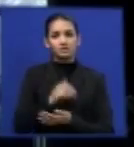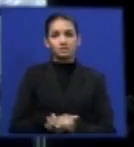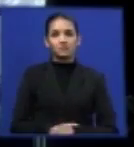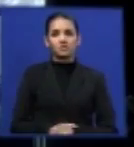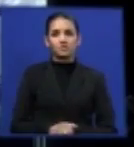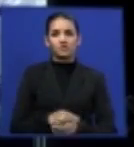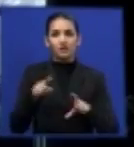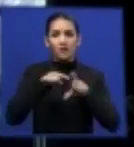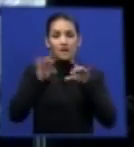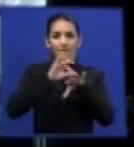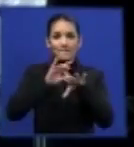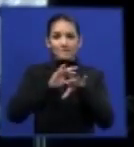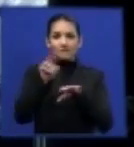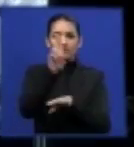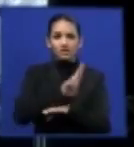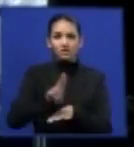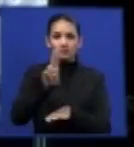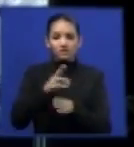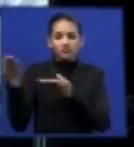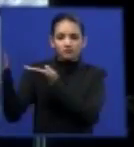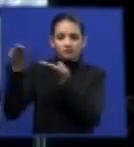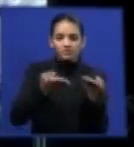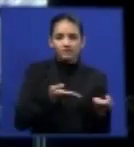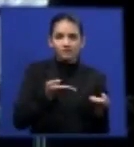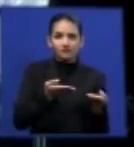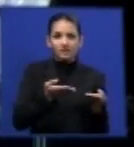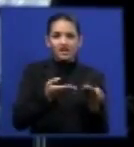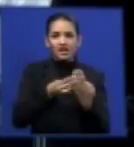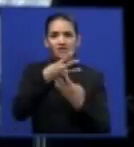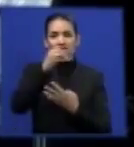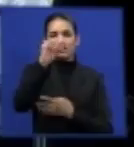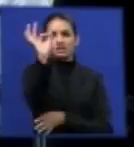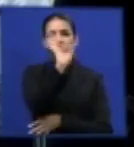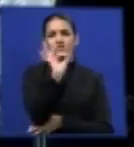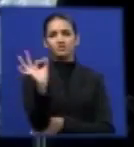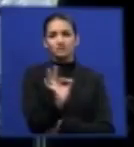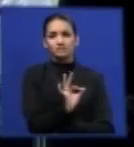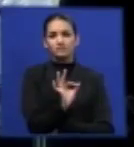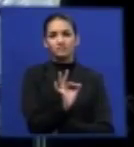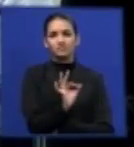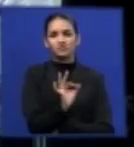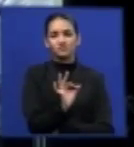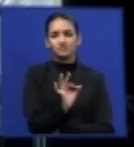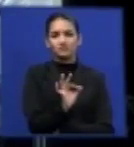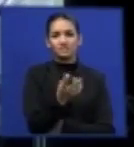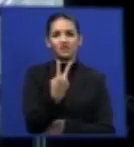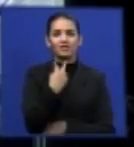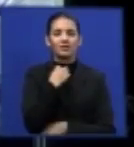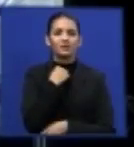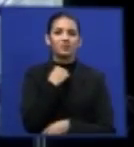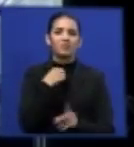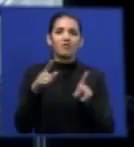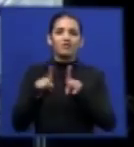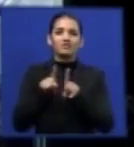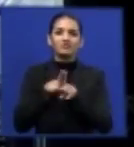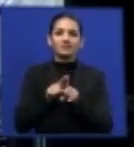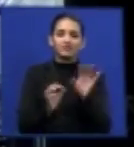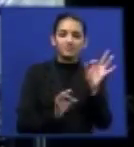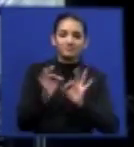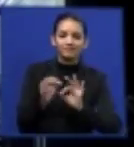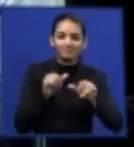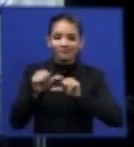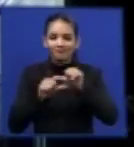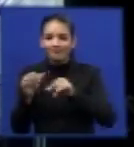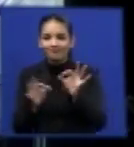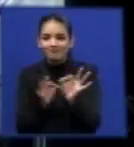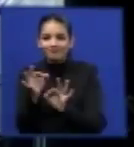usados importados cerca de 30% deles não podem sequer ser reformados ou seja não